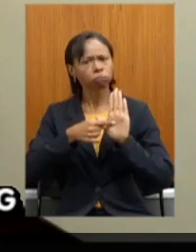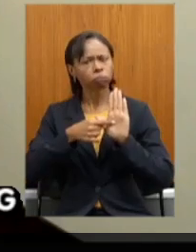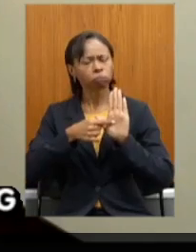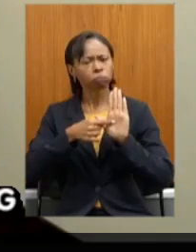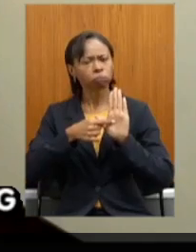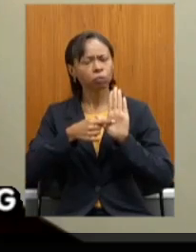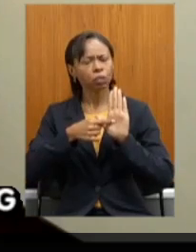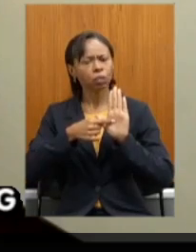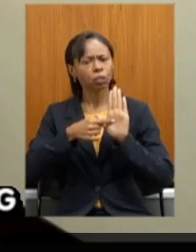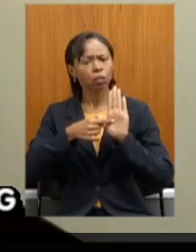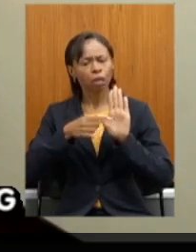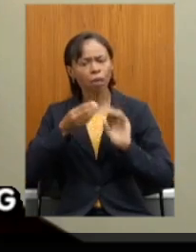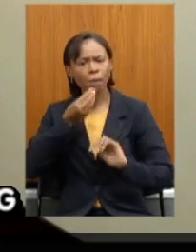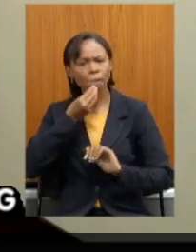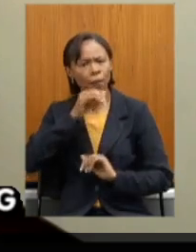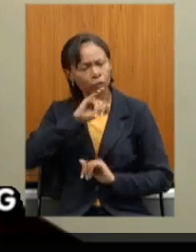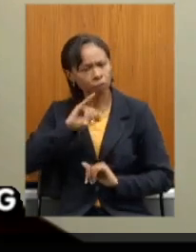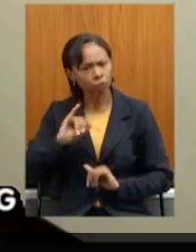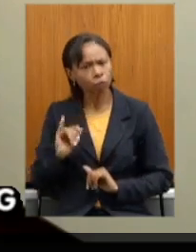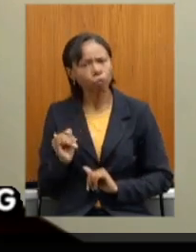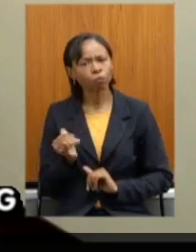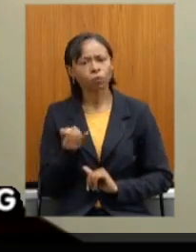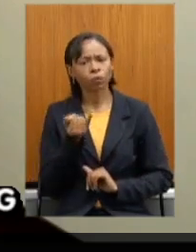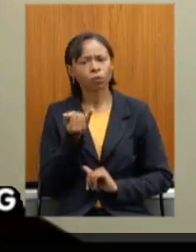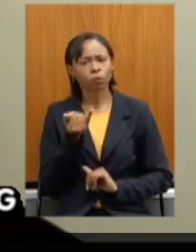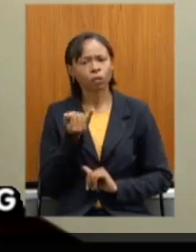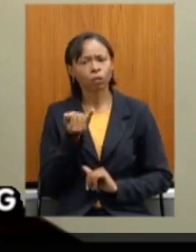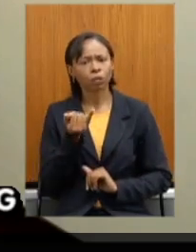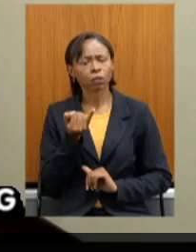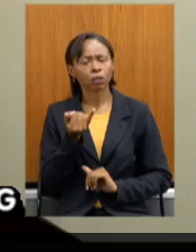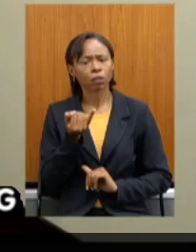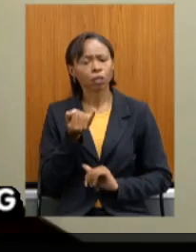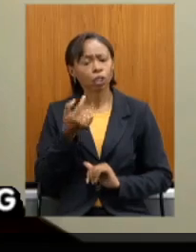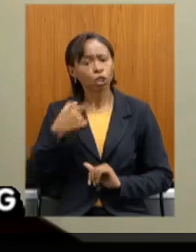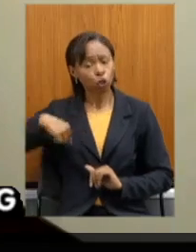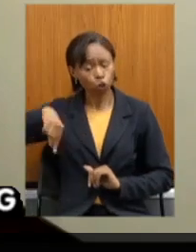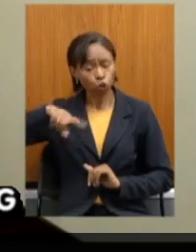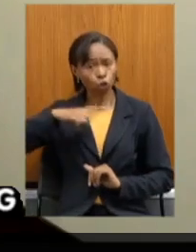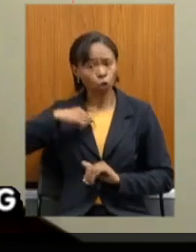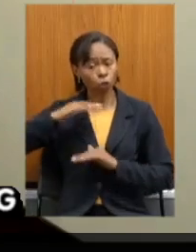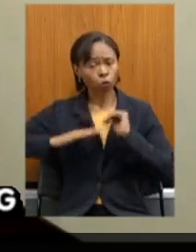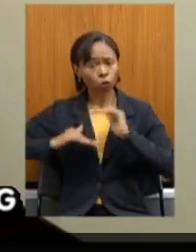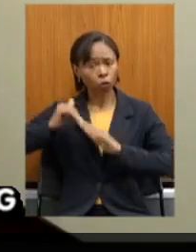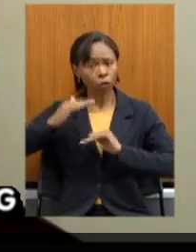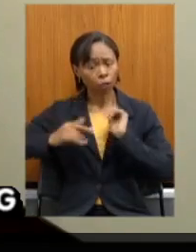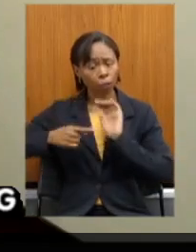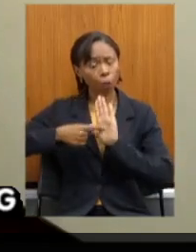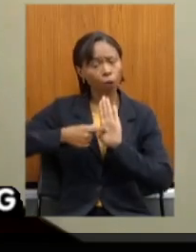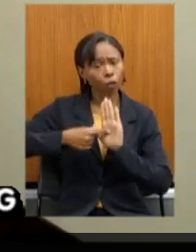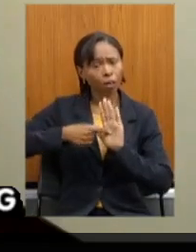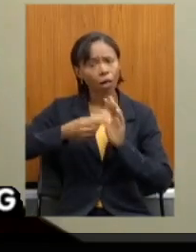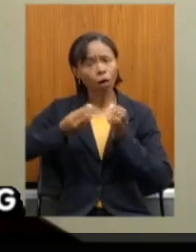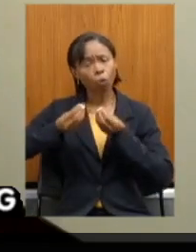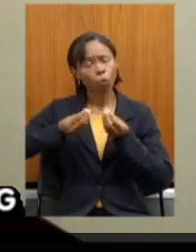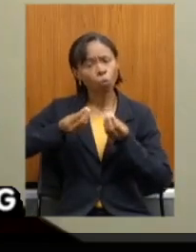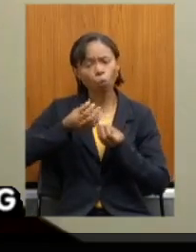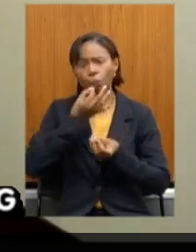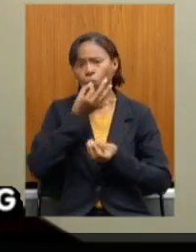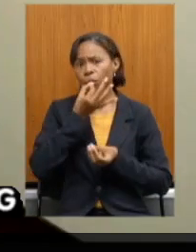a possibilidade de expressarmos sobre as reformas propostas,